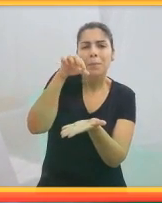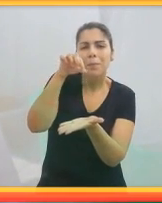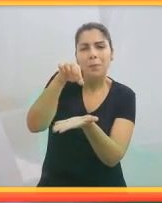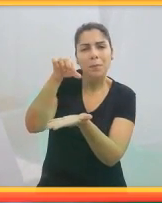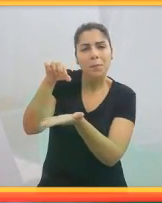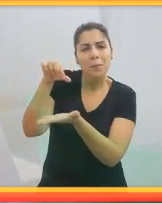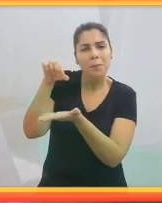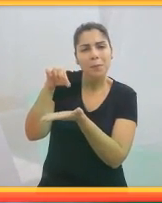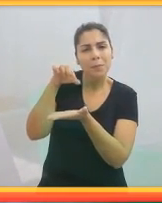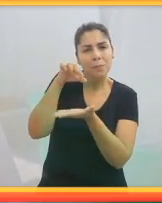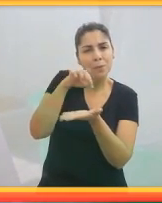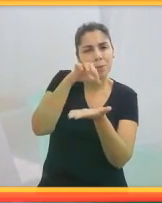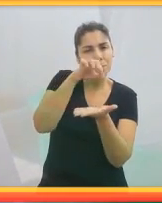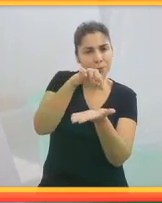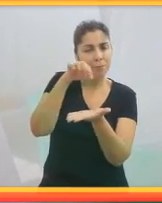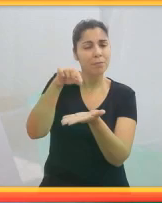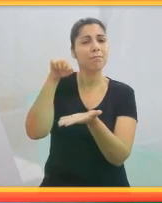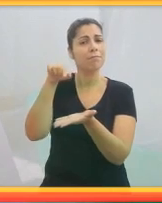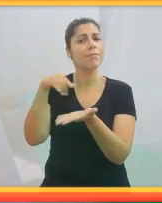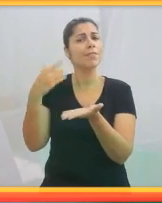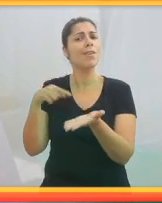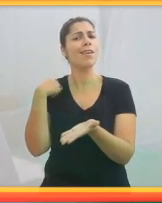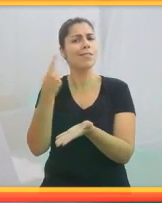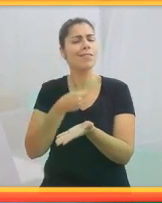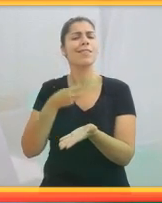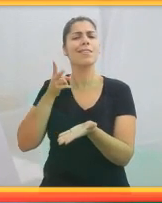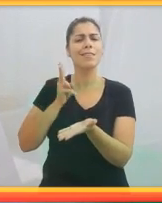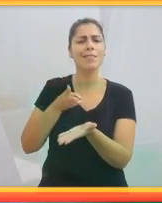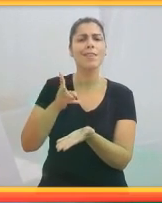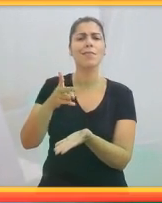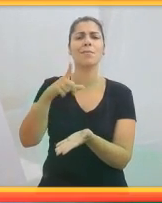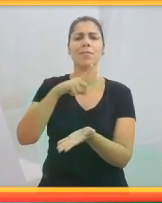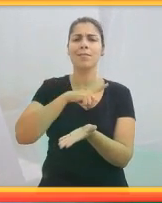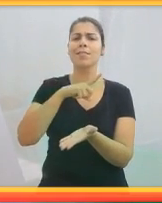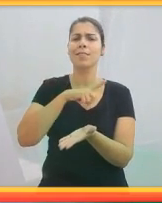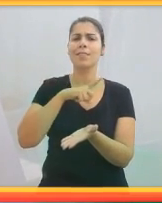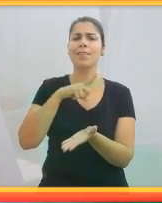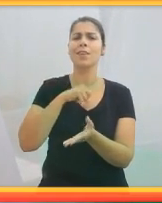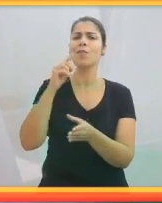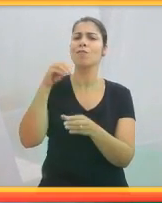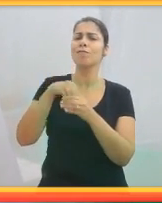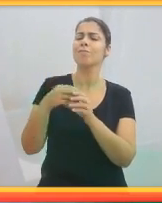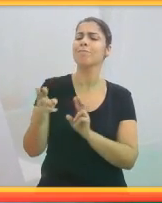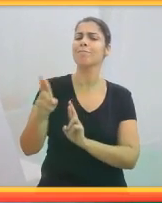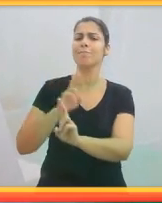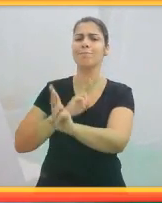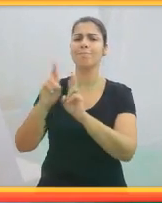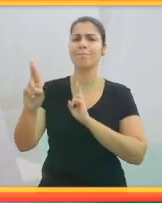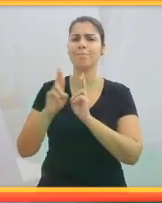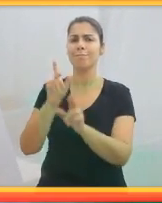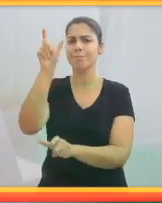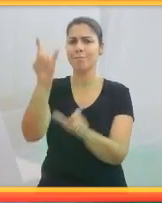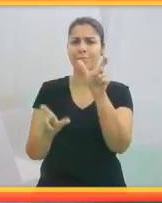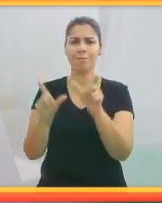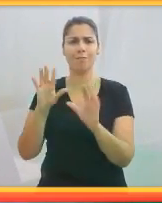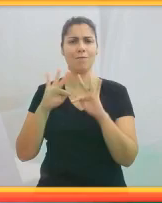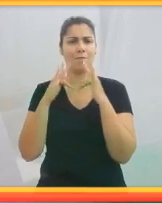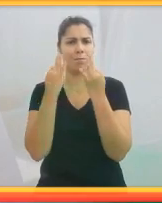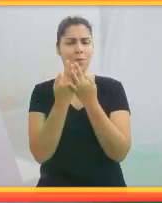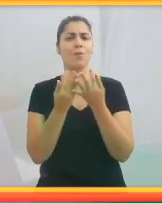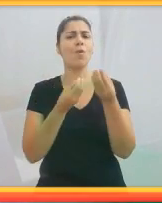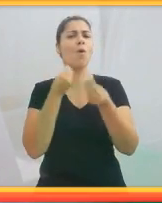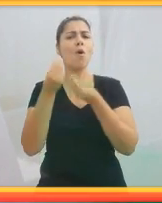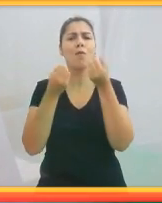procura conteúdos que estejam sendo dados nas séries, os anos de escolaridade onde esses